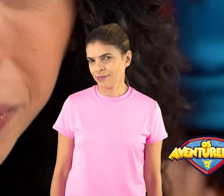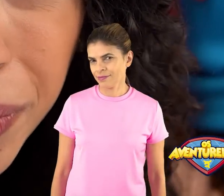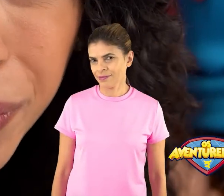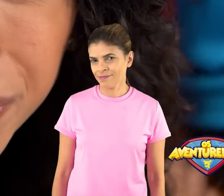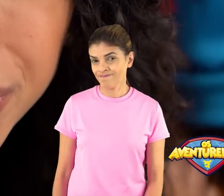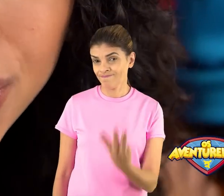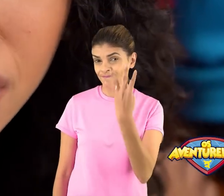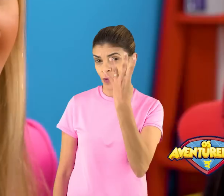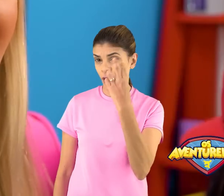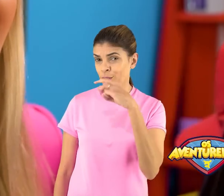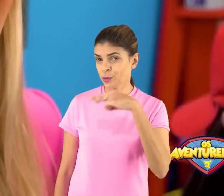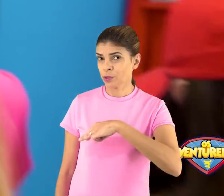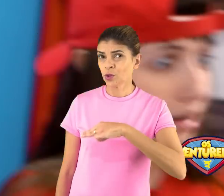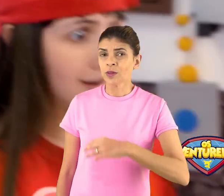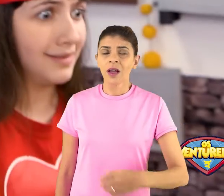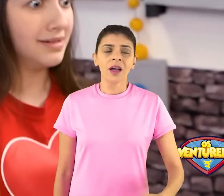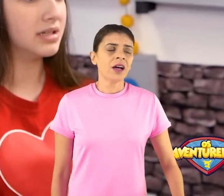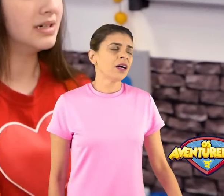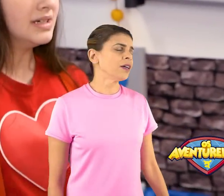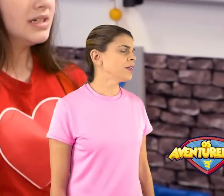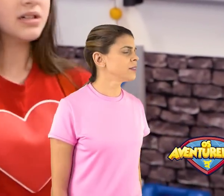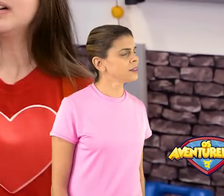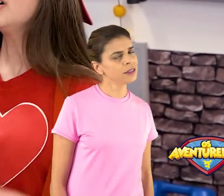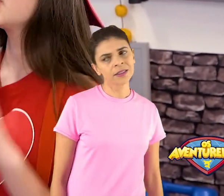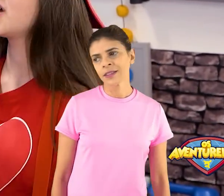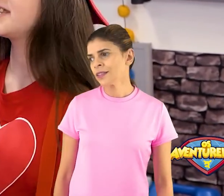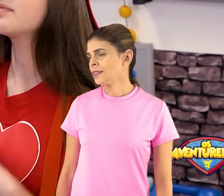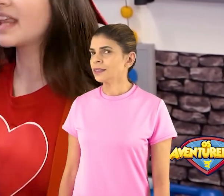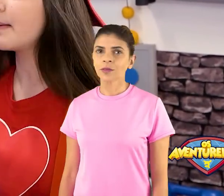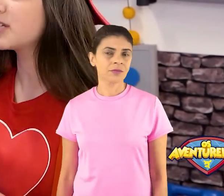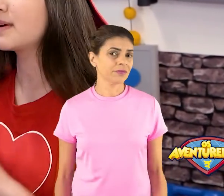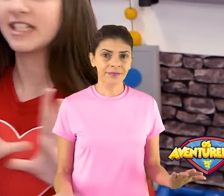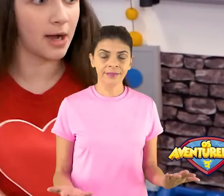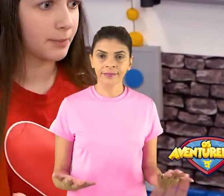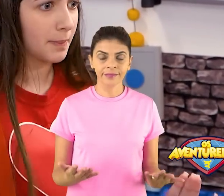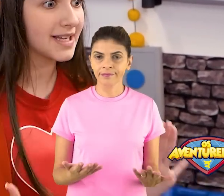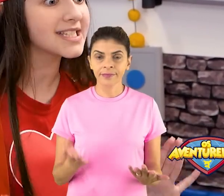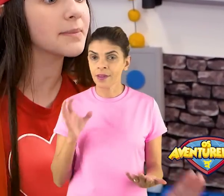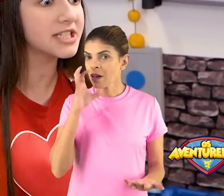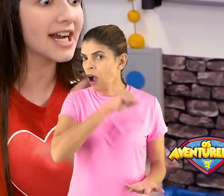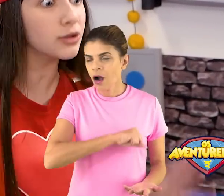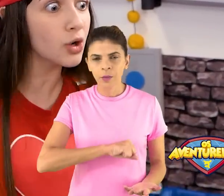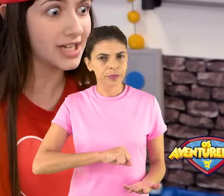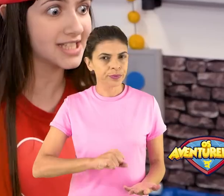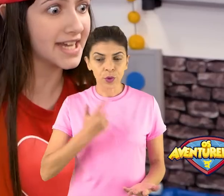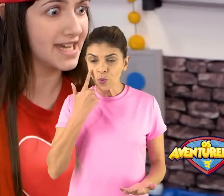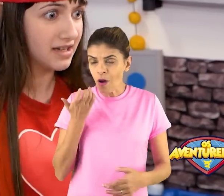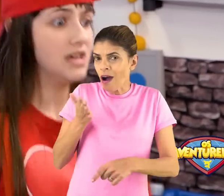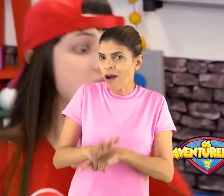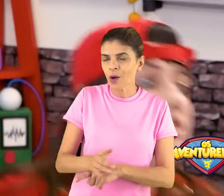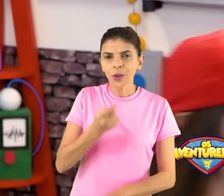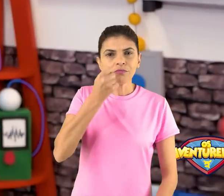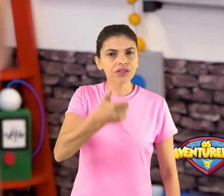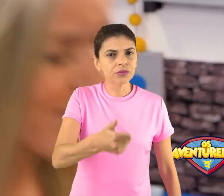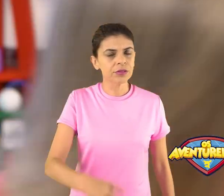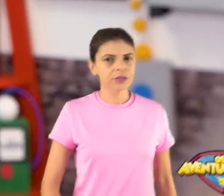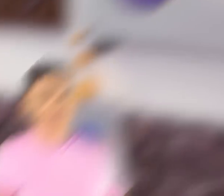Quatro minutos Ai Nós não temos mais tempo Precisamos tirar o Lucas daqui